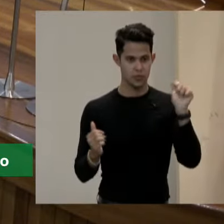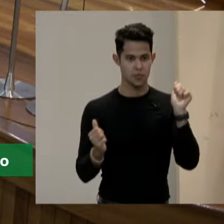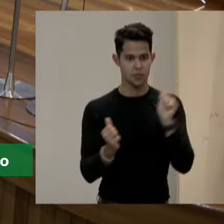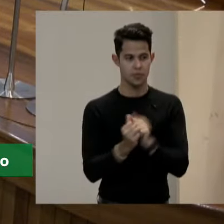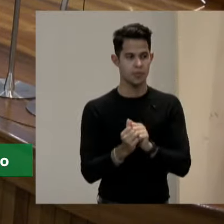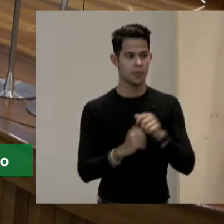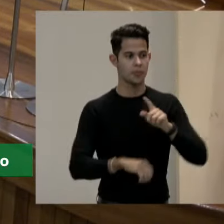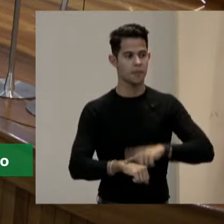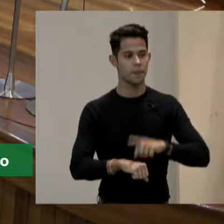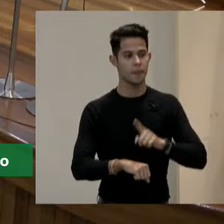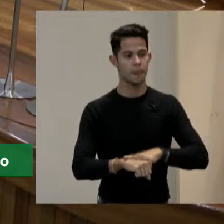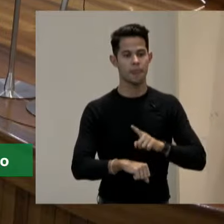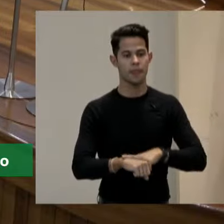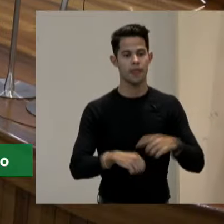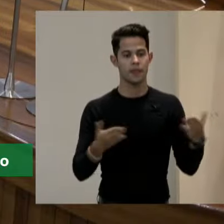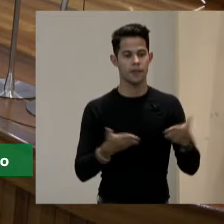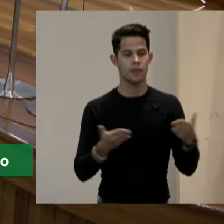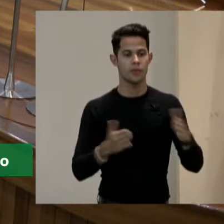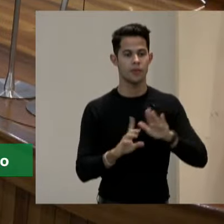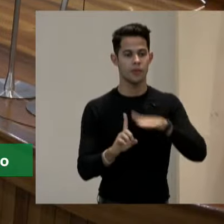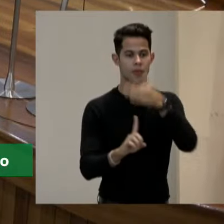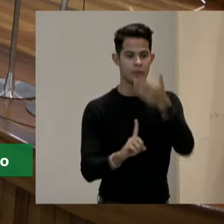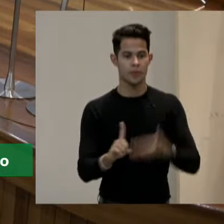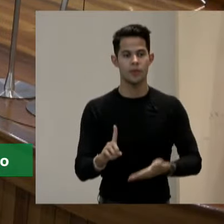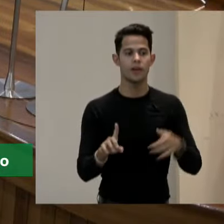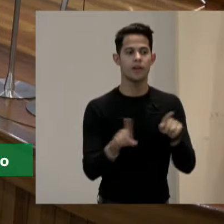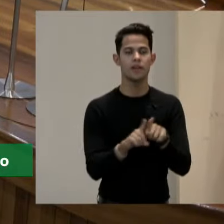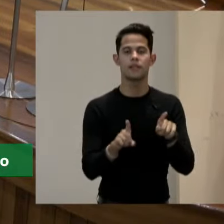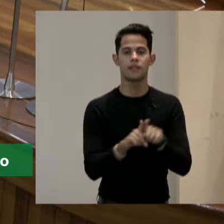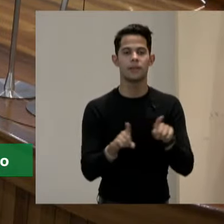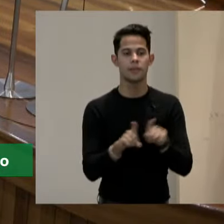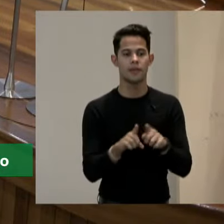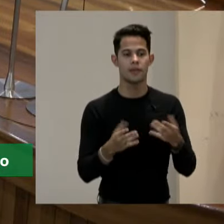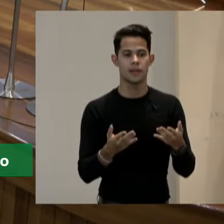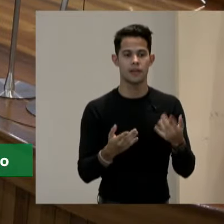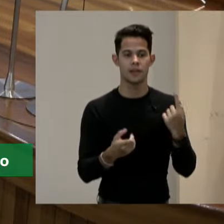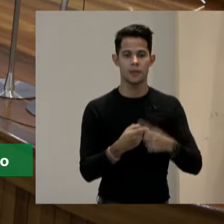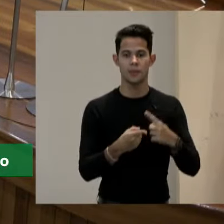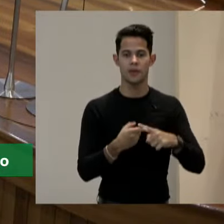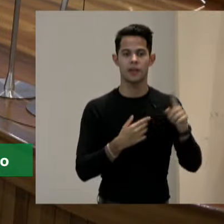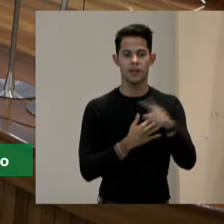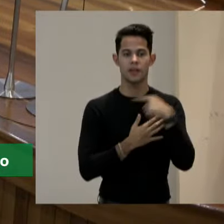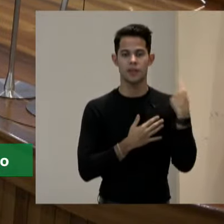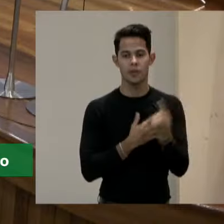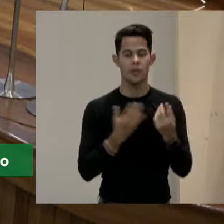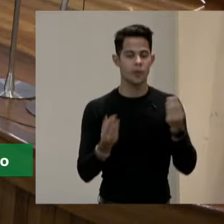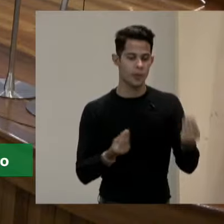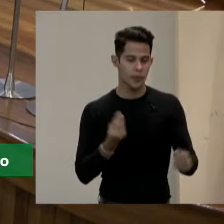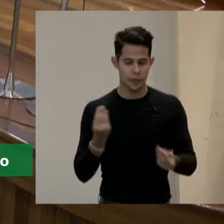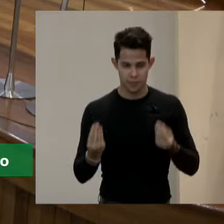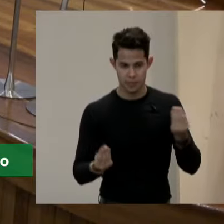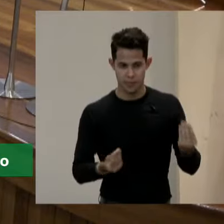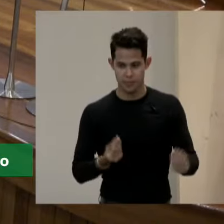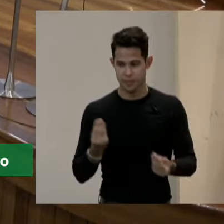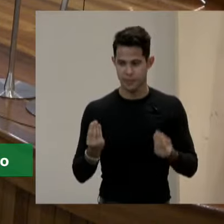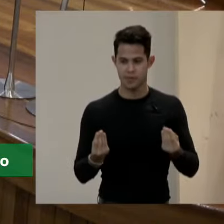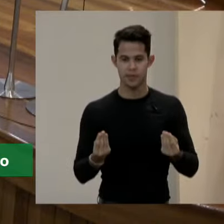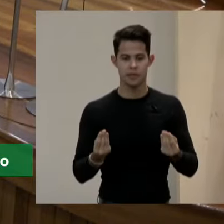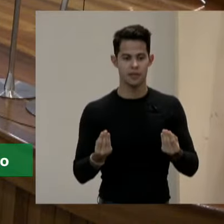esse momento, isso muito me honra. E a minha felicidade é exponencial porque nós estamos num ambiente